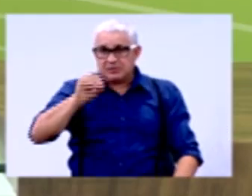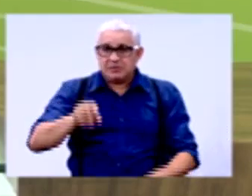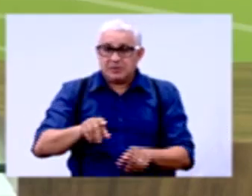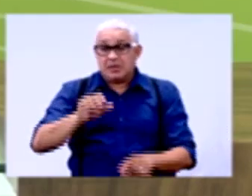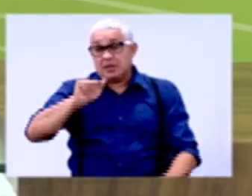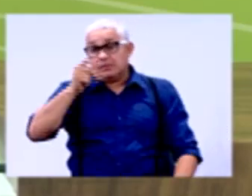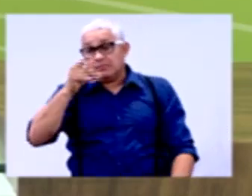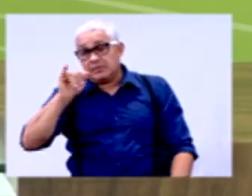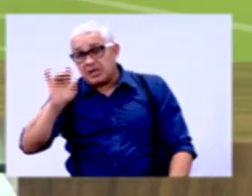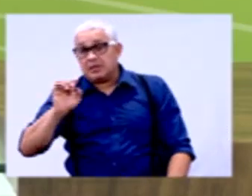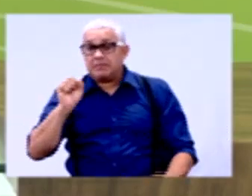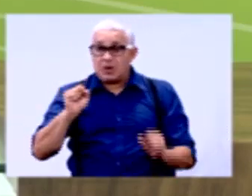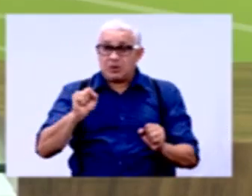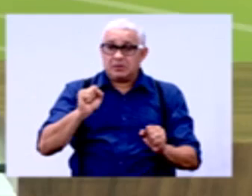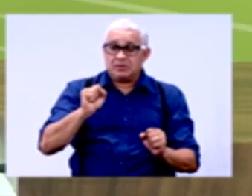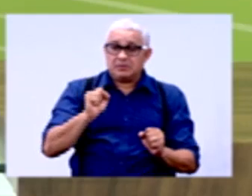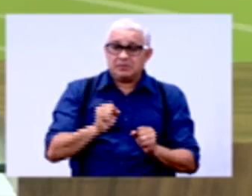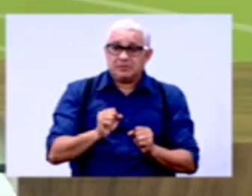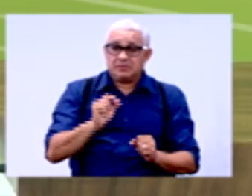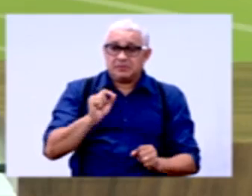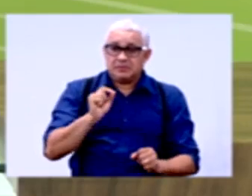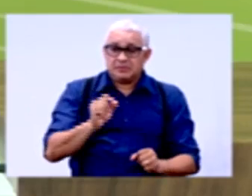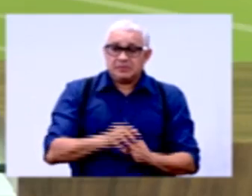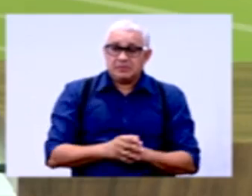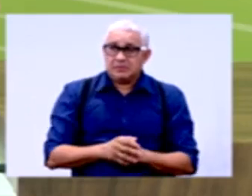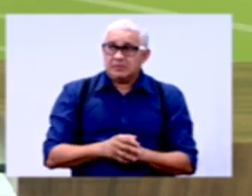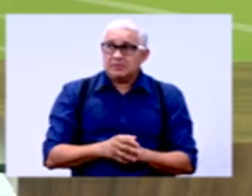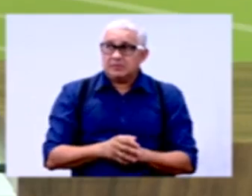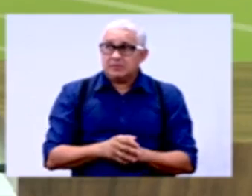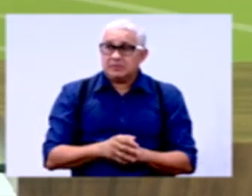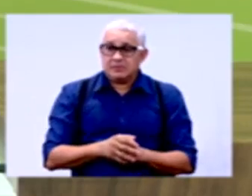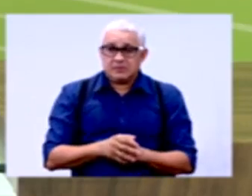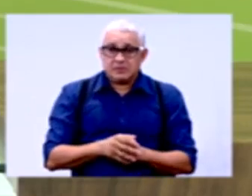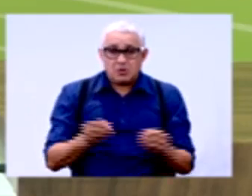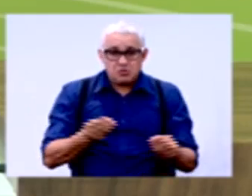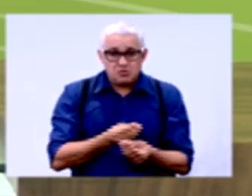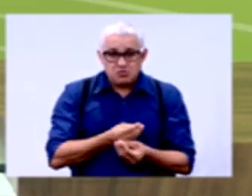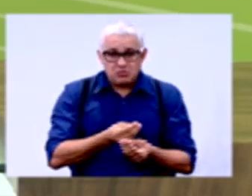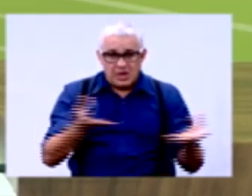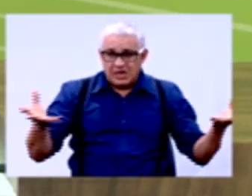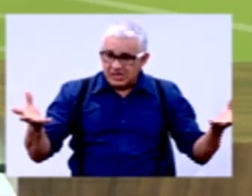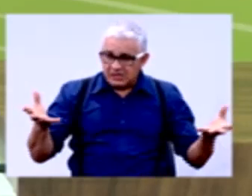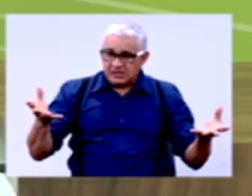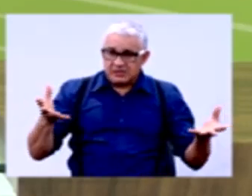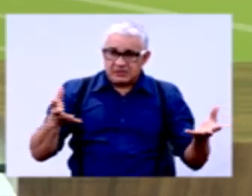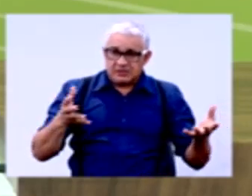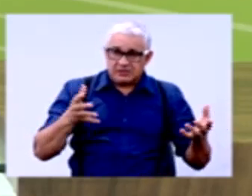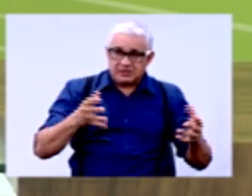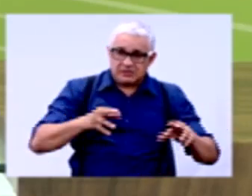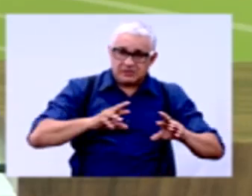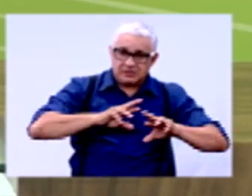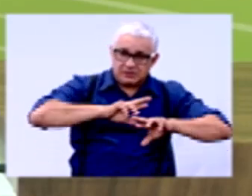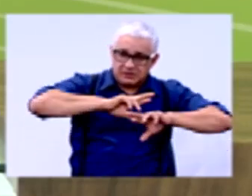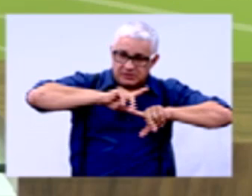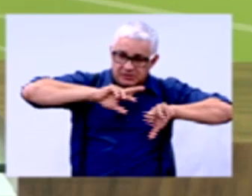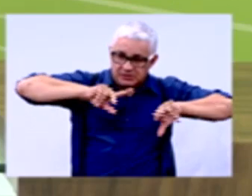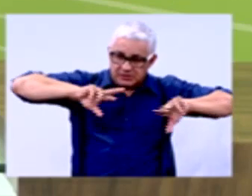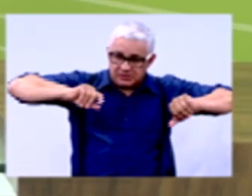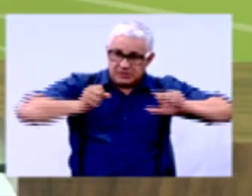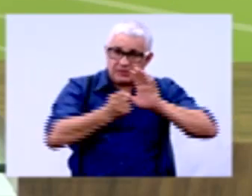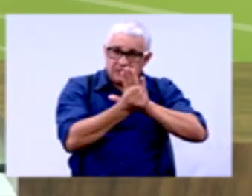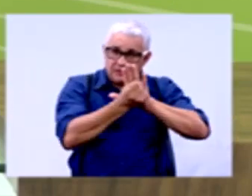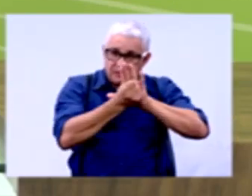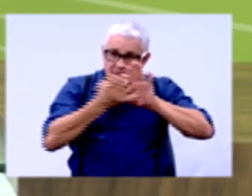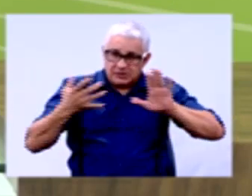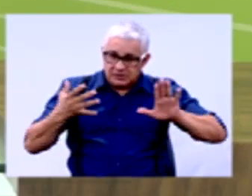API ela pode, então, fornecer, vamos dizer, serviços para outras aplicações. Então, uma API bem